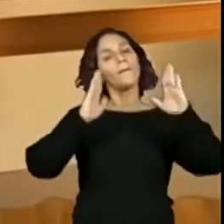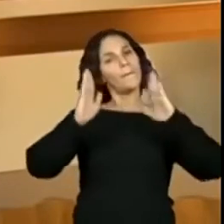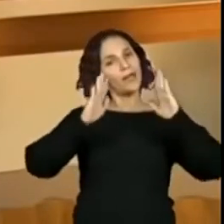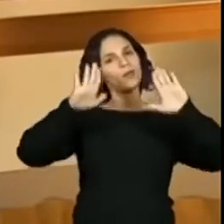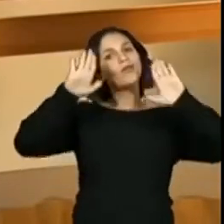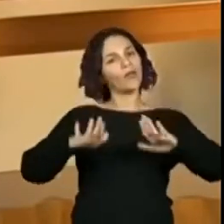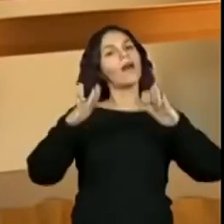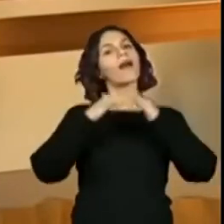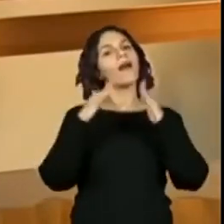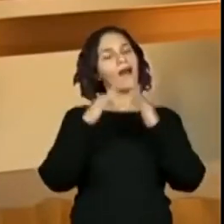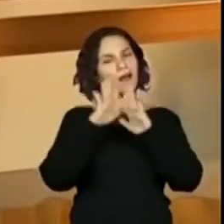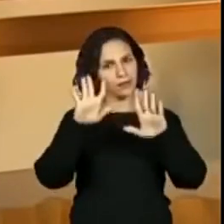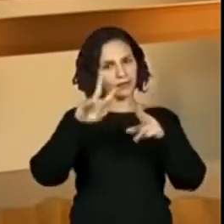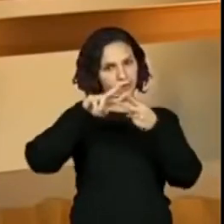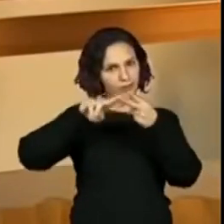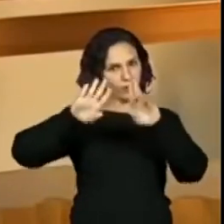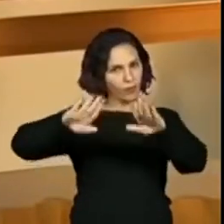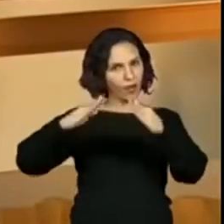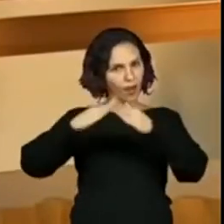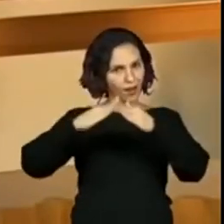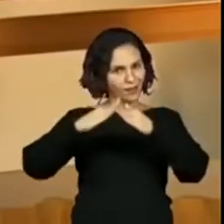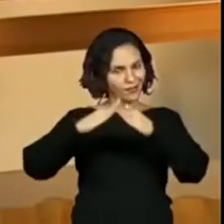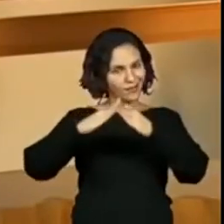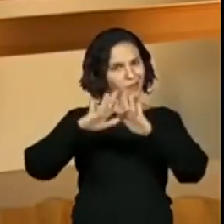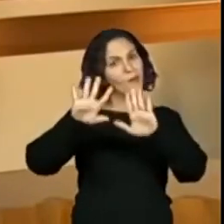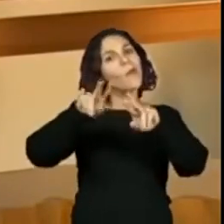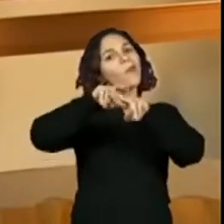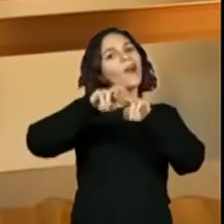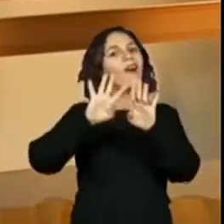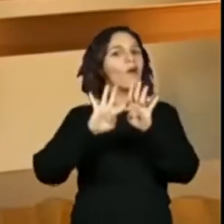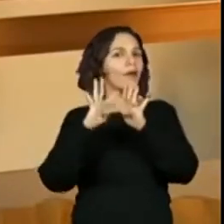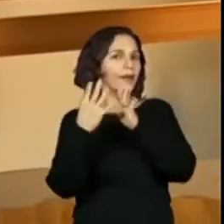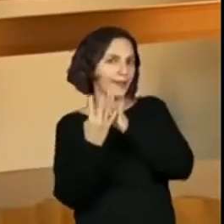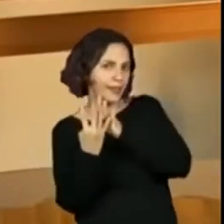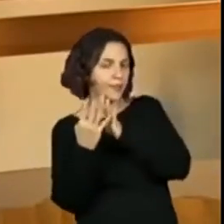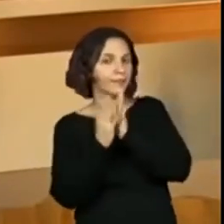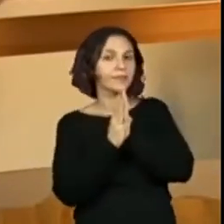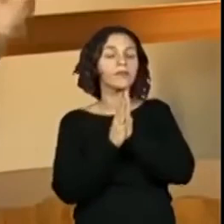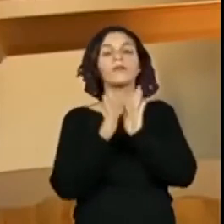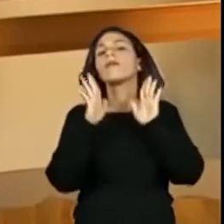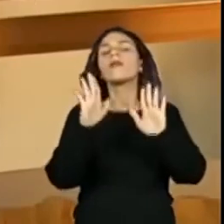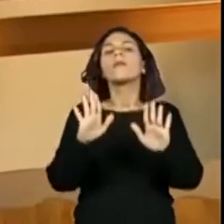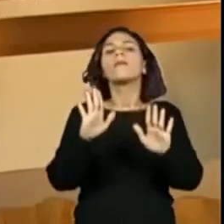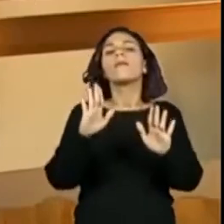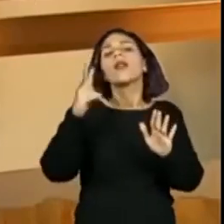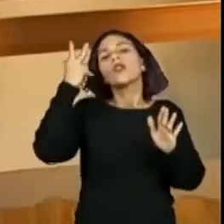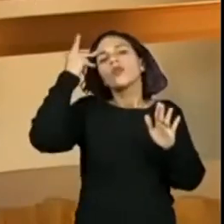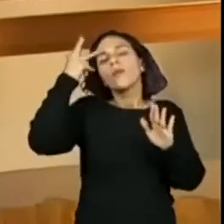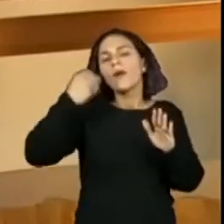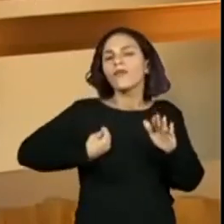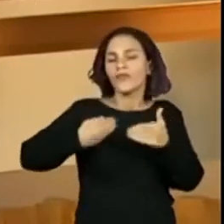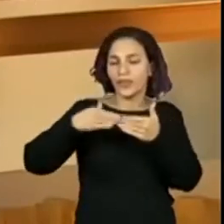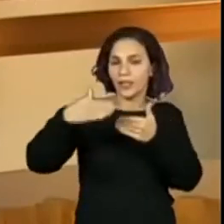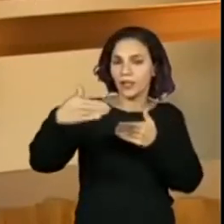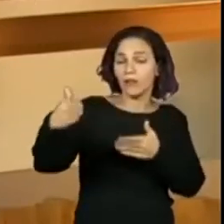não sair, hashtag fique em casa. Mas, num dia a dia